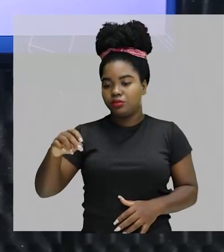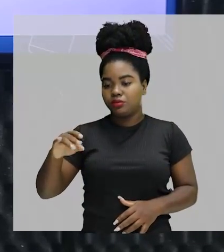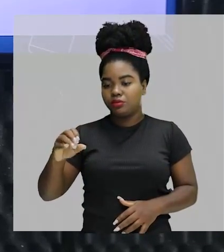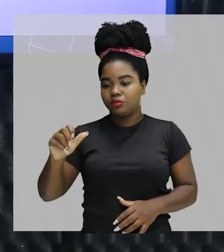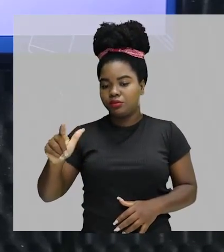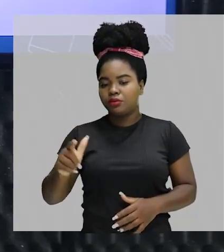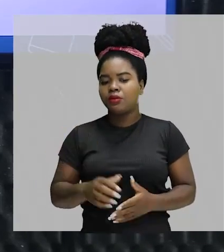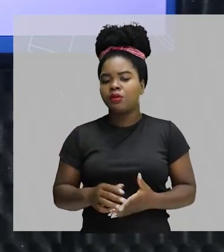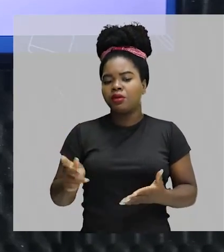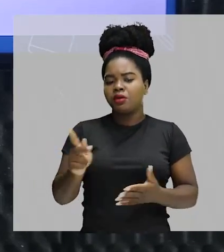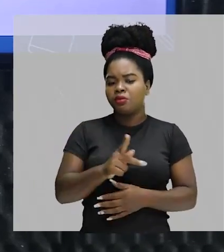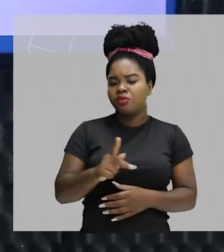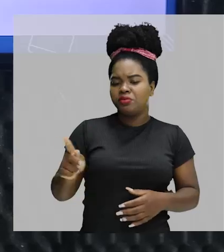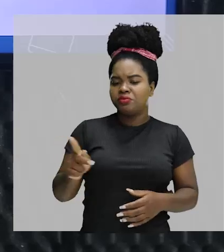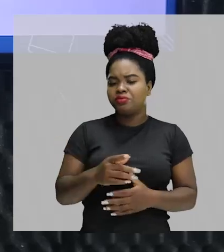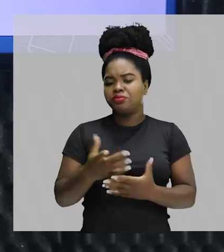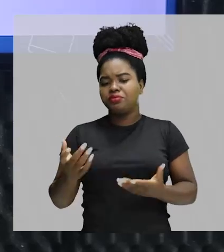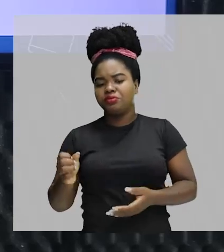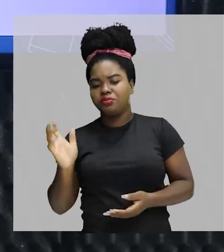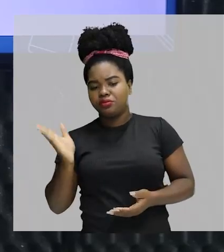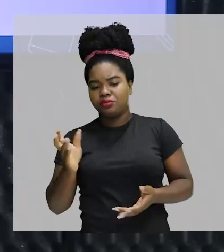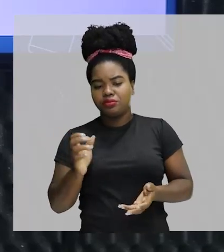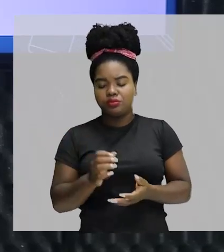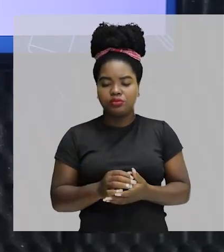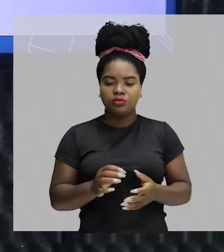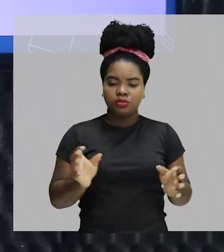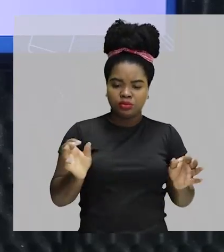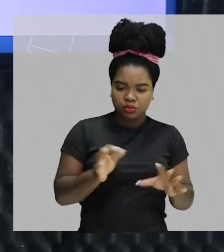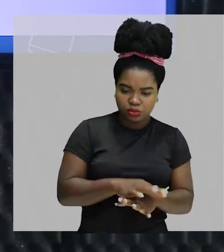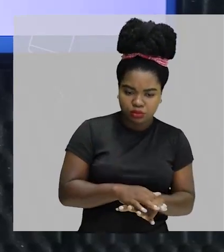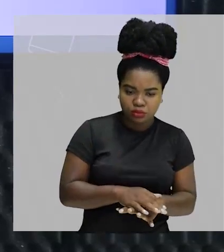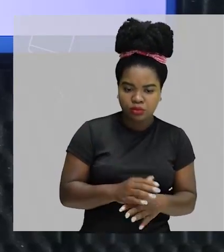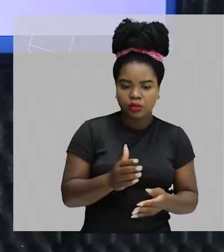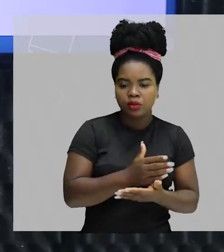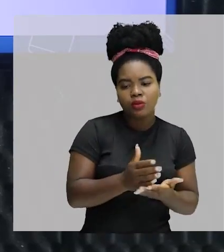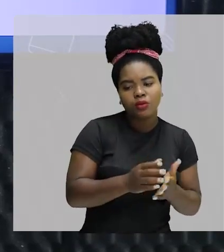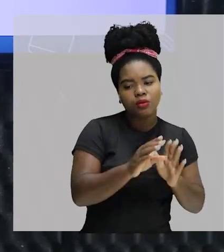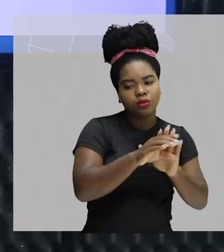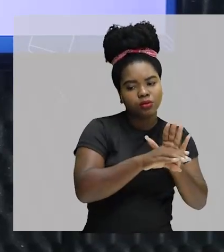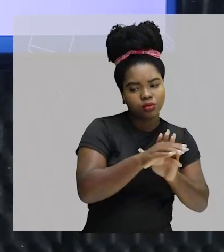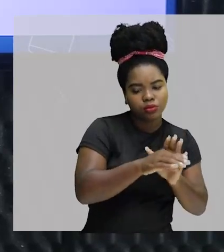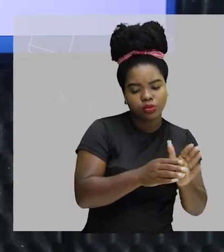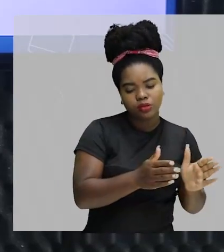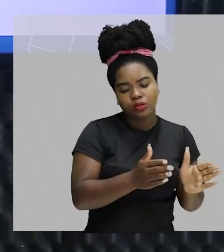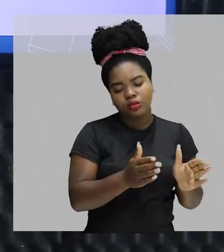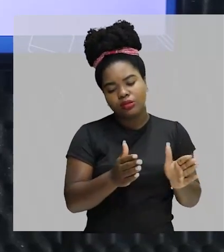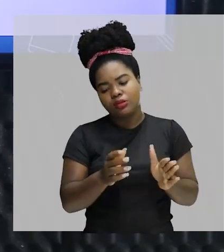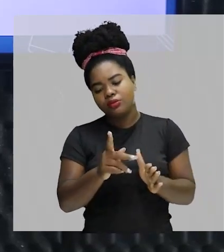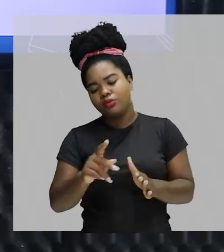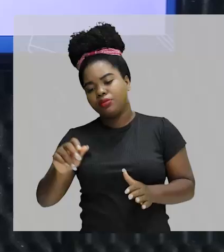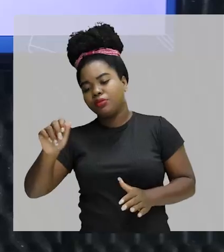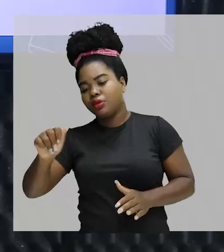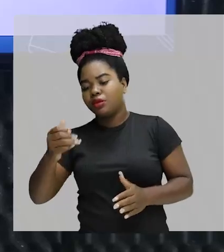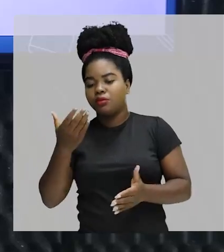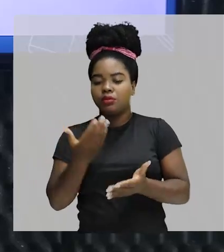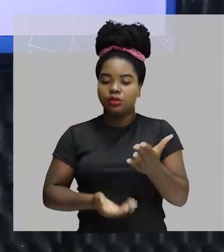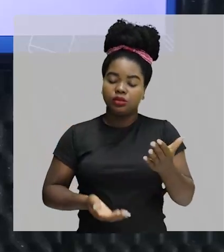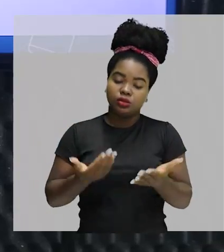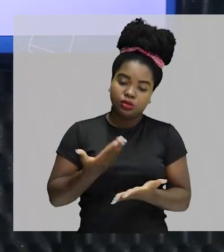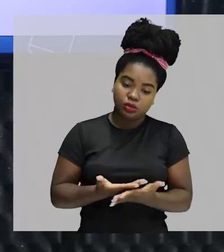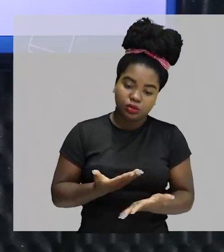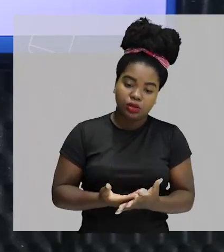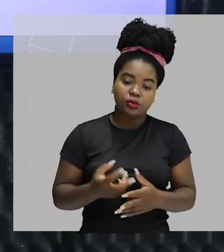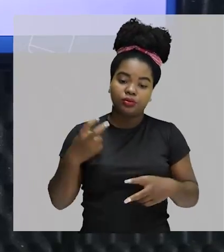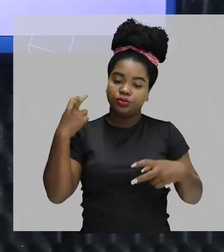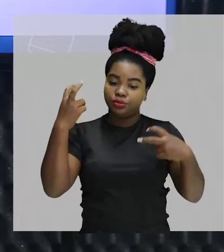caso, tu já está falando de PG, e o comecinho, e sequências, e PA, como é que fica? Eu perdi essa aula. Bom, não